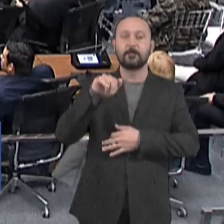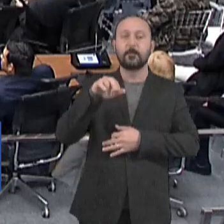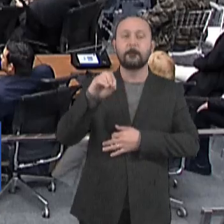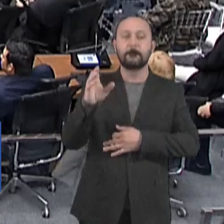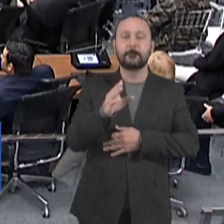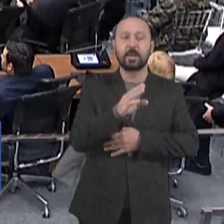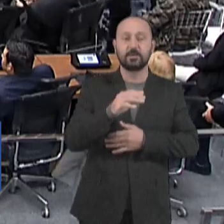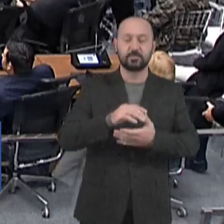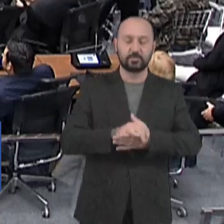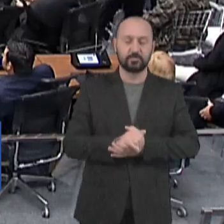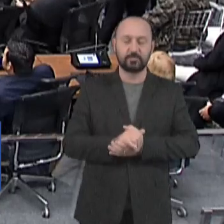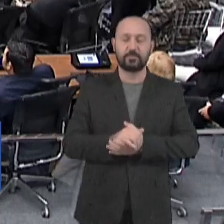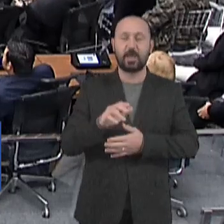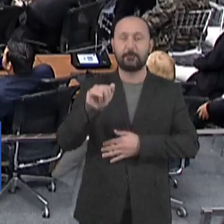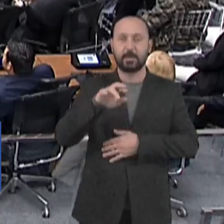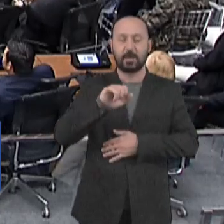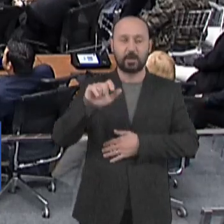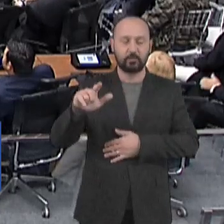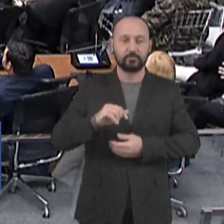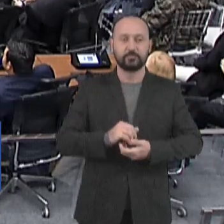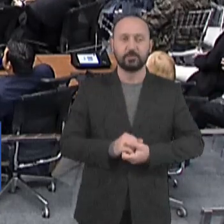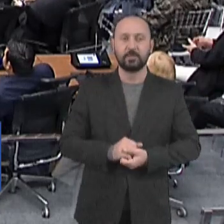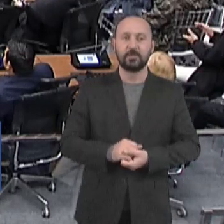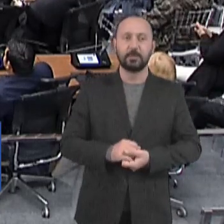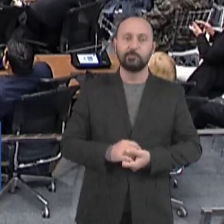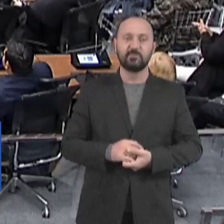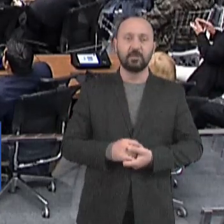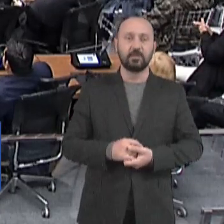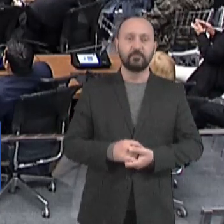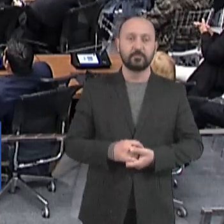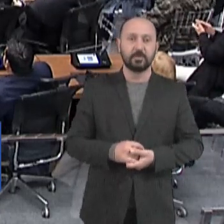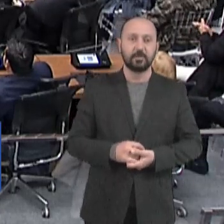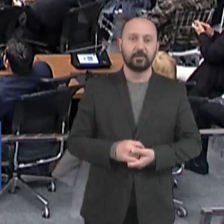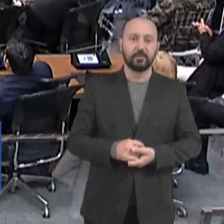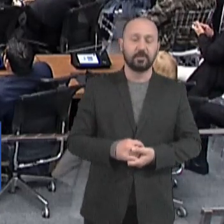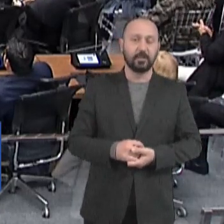Márcio Caetano Amaral Paes.